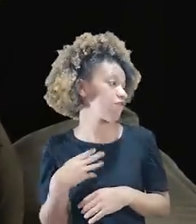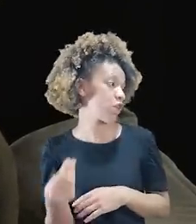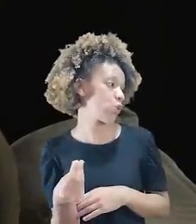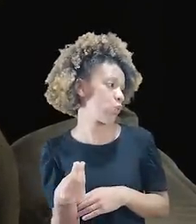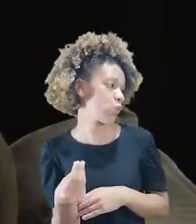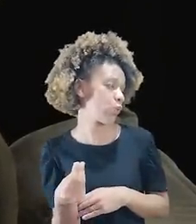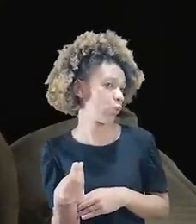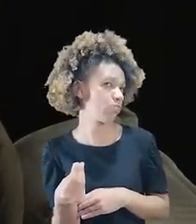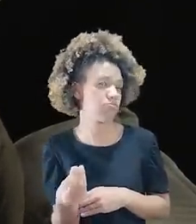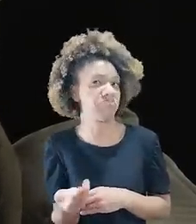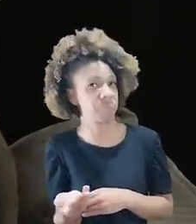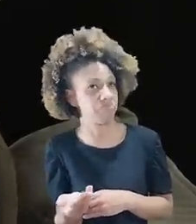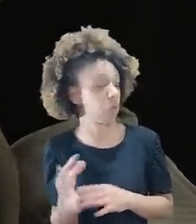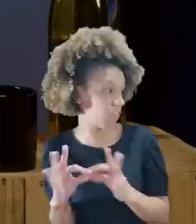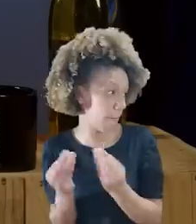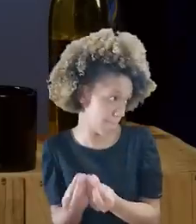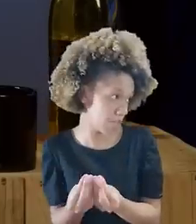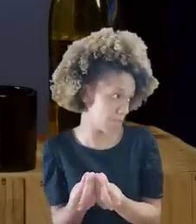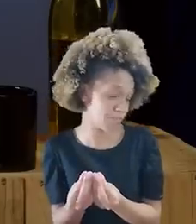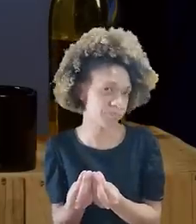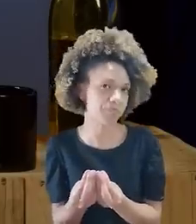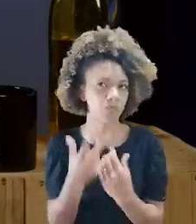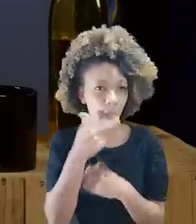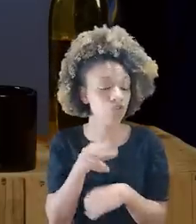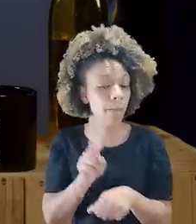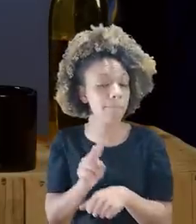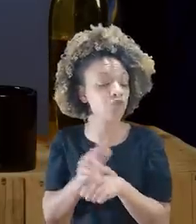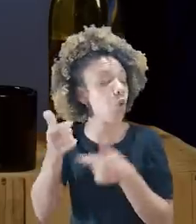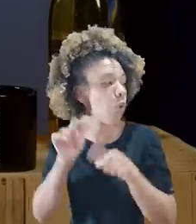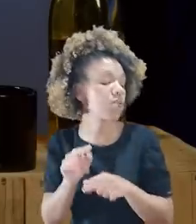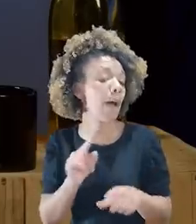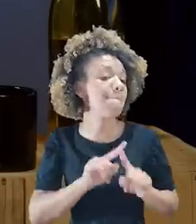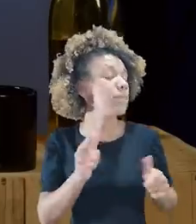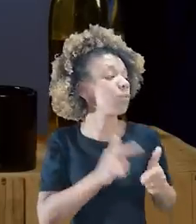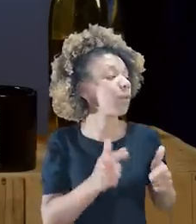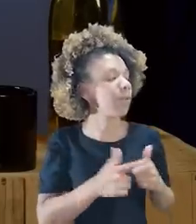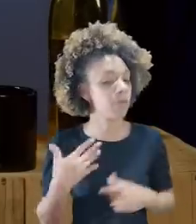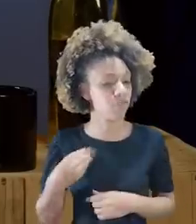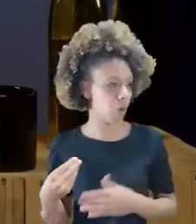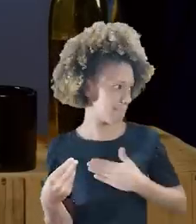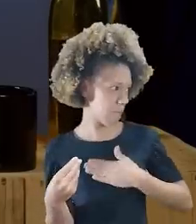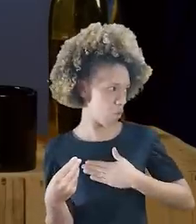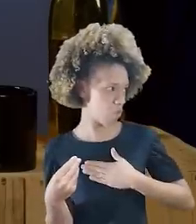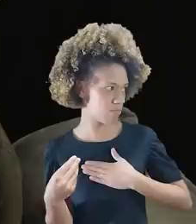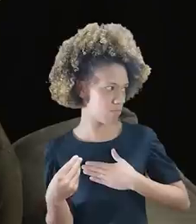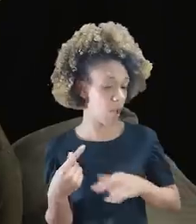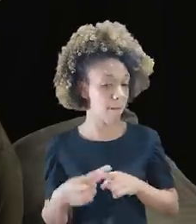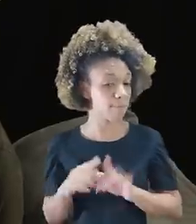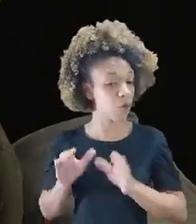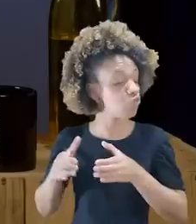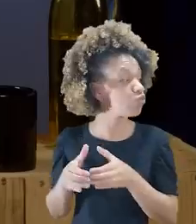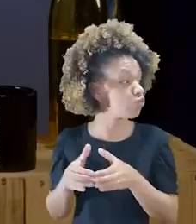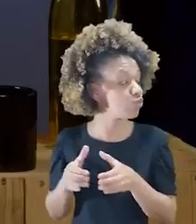por mais que a gente tenta Cuidar mas mesmo antes eu não usava meu meu Instagram antes Comecei a usar meu Instagram na pandemia Jura você não